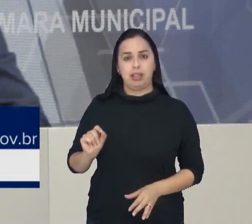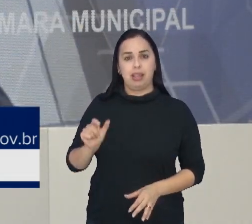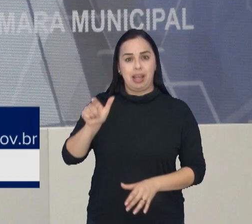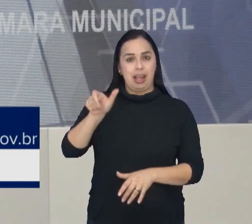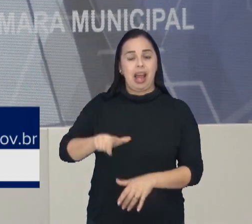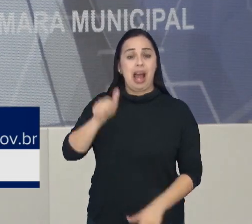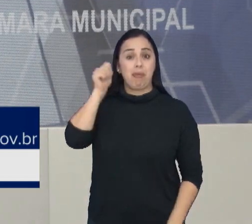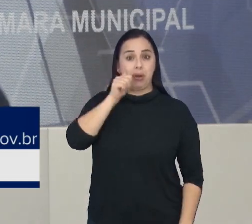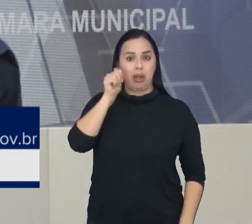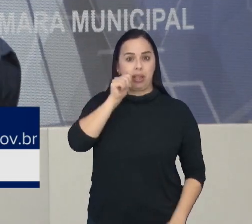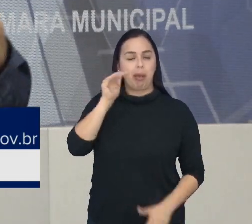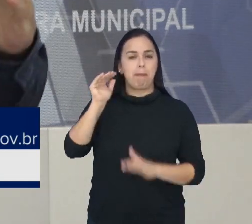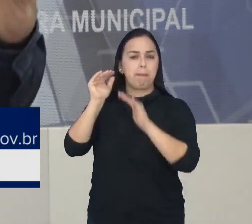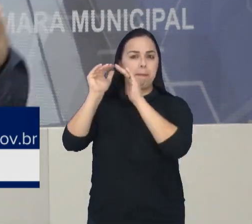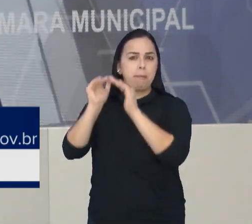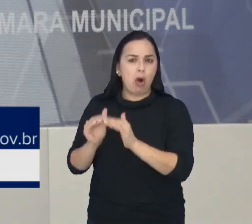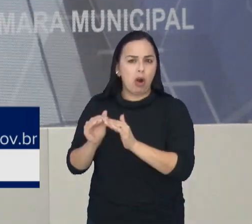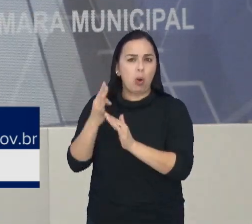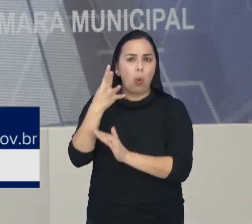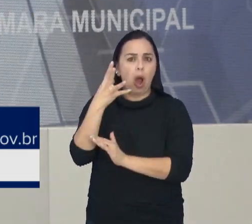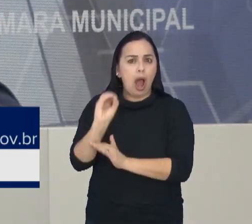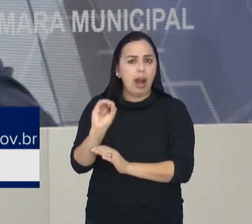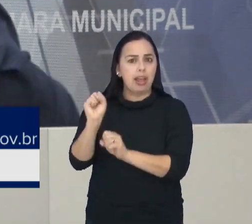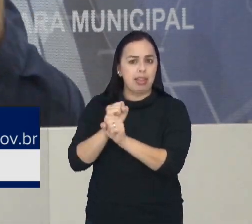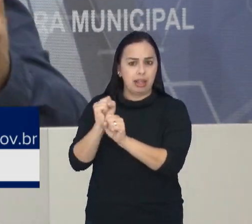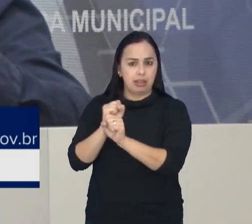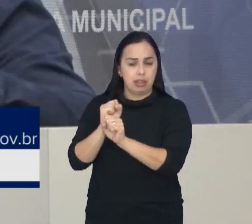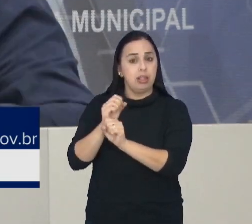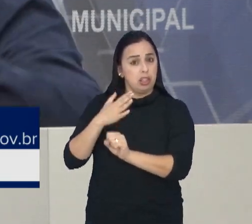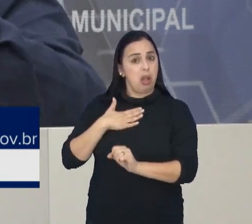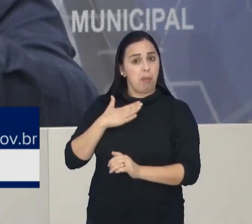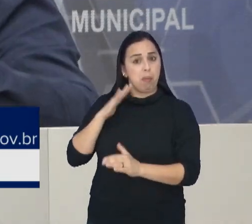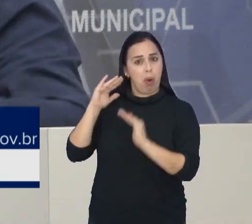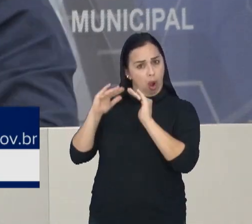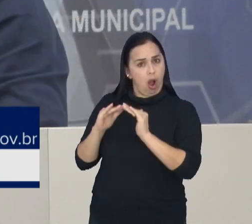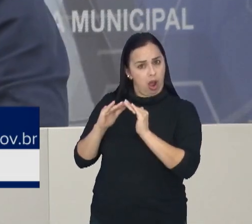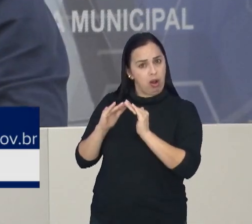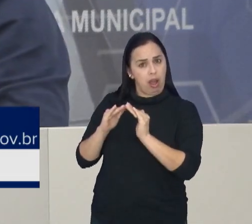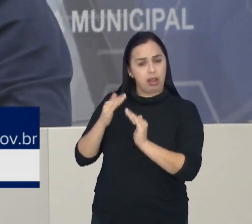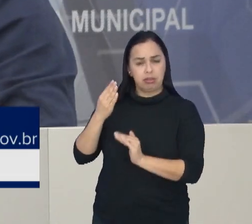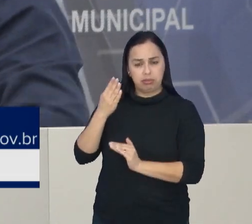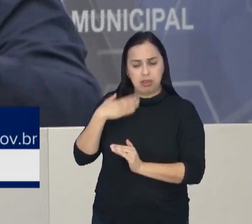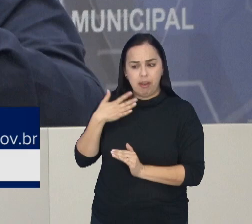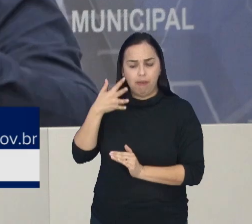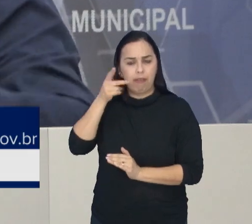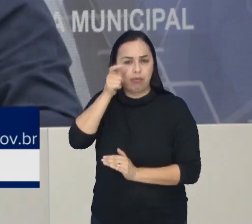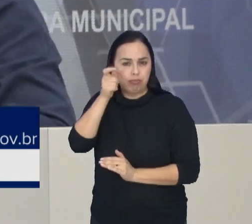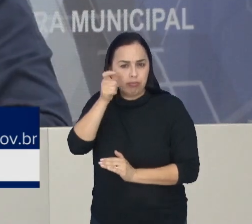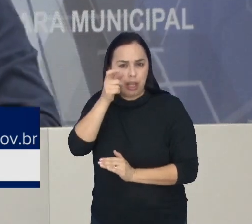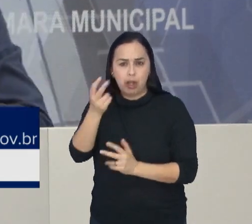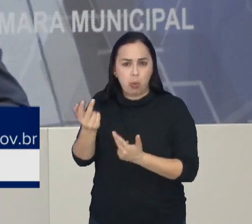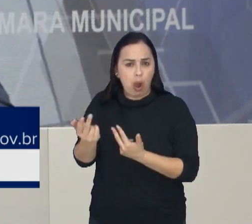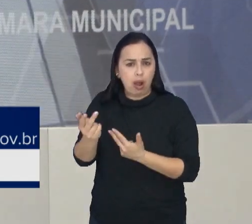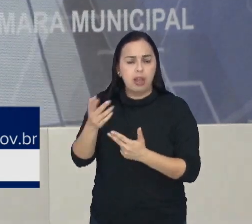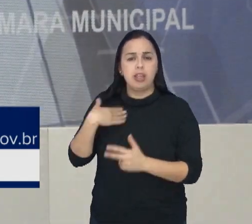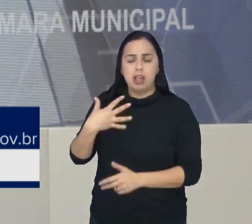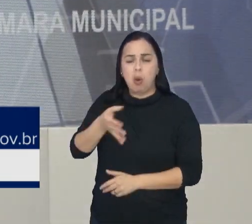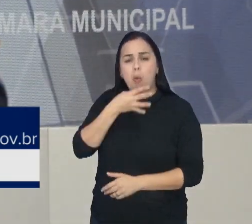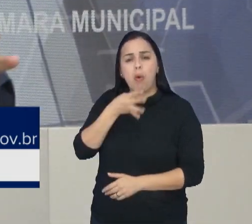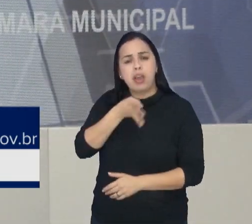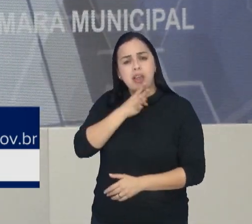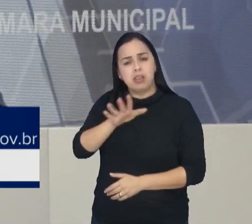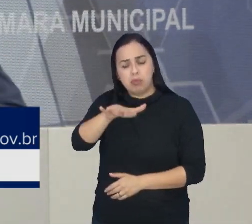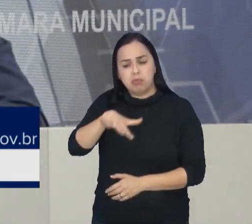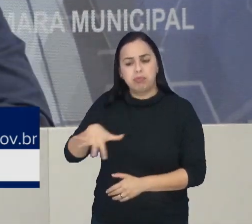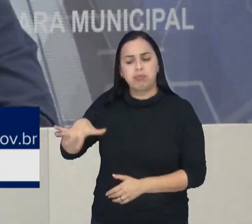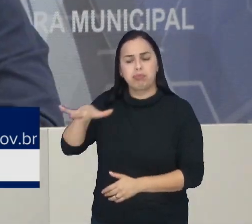mora lá há muitos anos, há mais de 40 anos, e eu moro naquela região, eu vivo naquela região, e eu conheço muito bem aquele espaço lá, eu